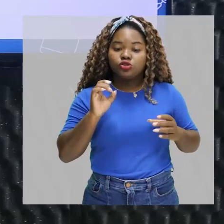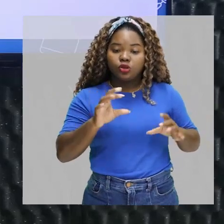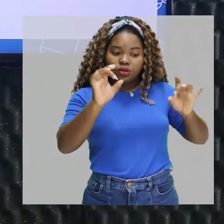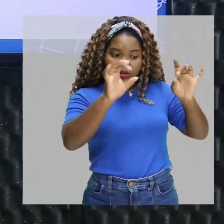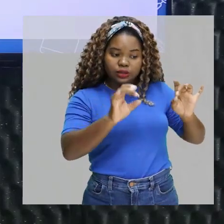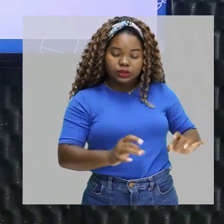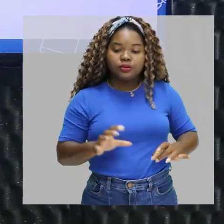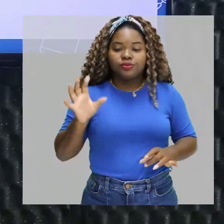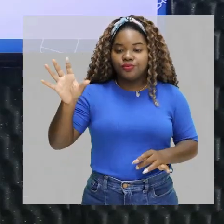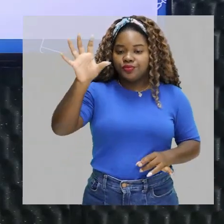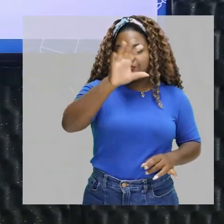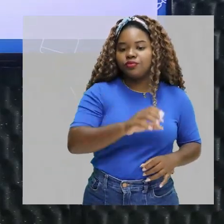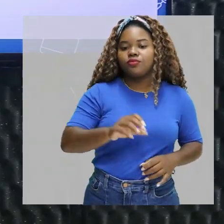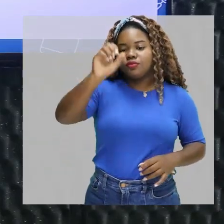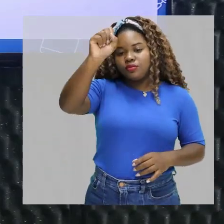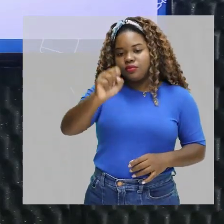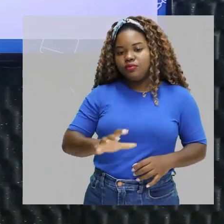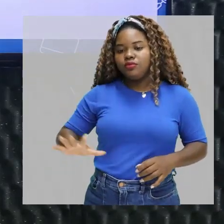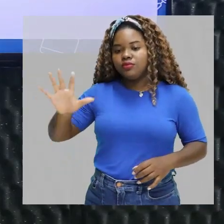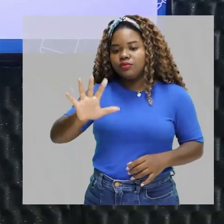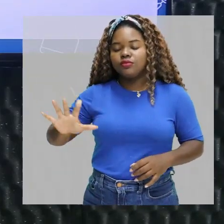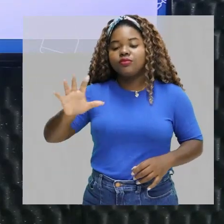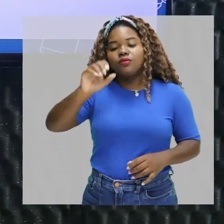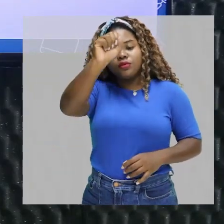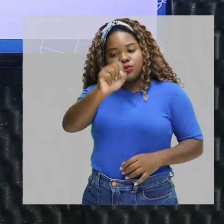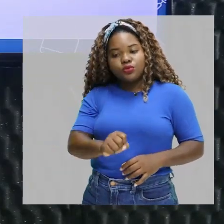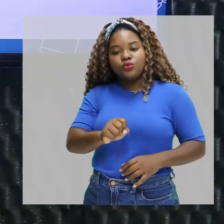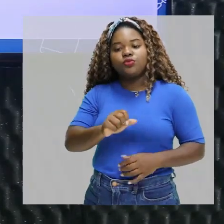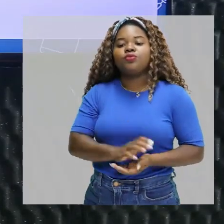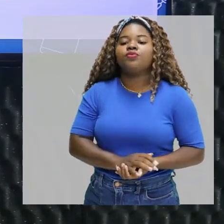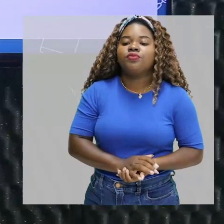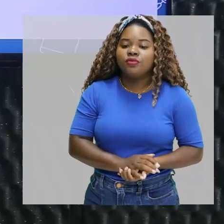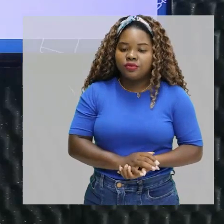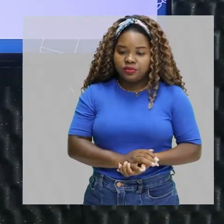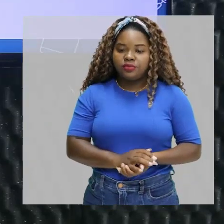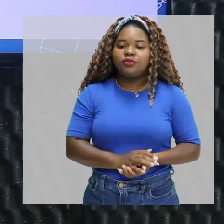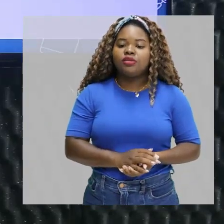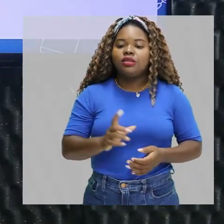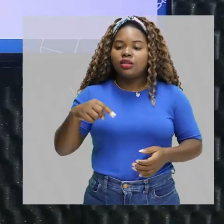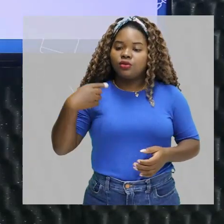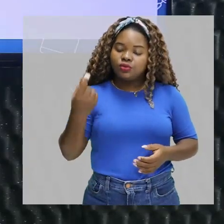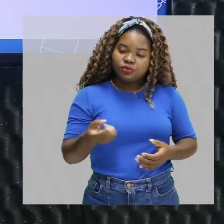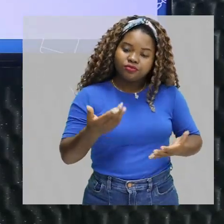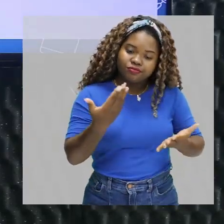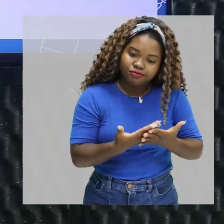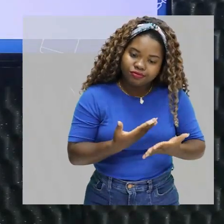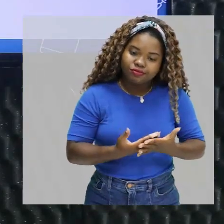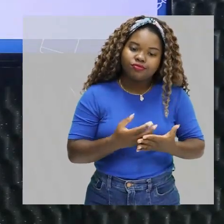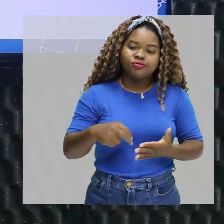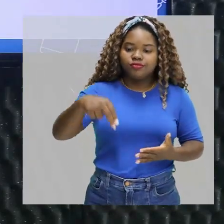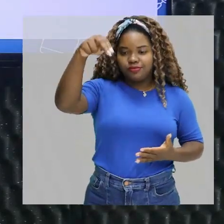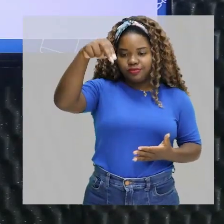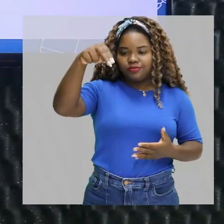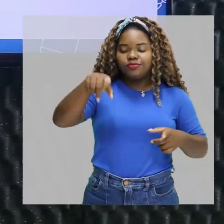os potenciais da região Sudeste do sul e do centro-oeste e na próxima aula nós vamos falar sobre o norte e